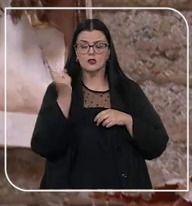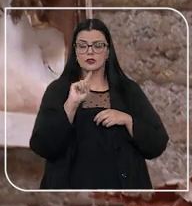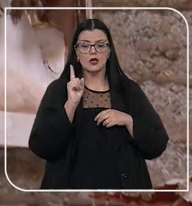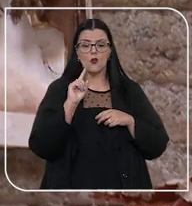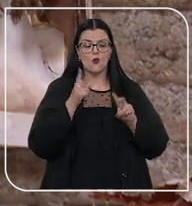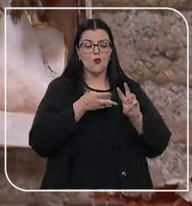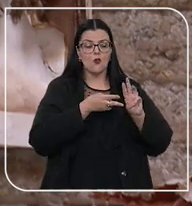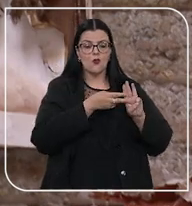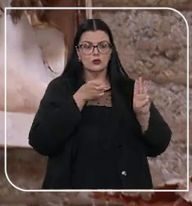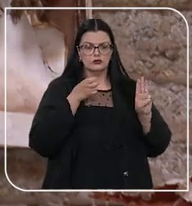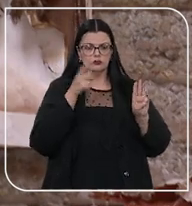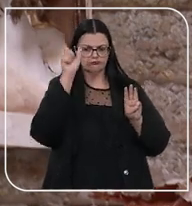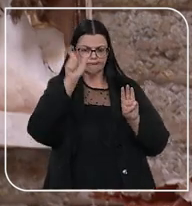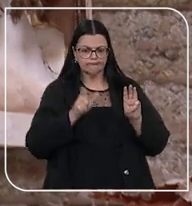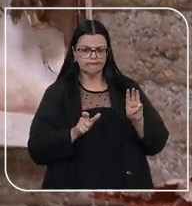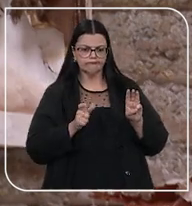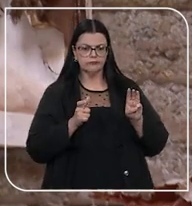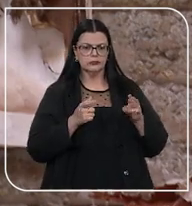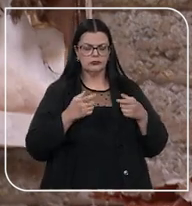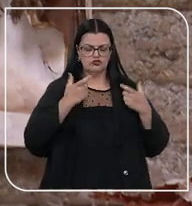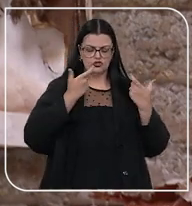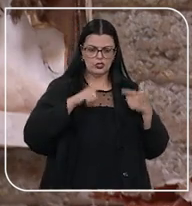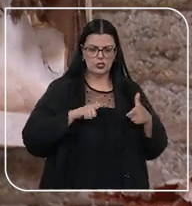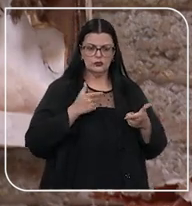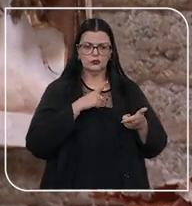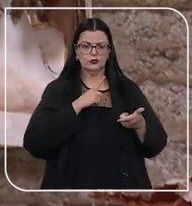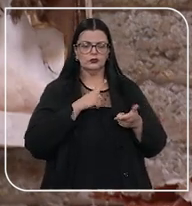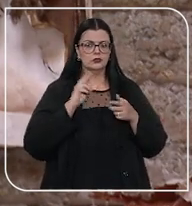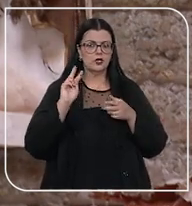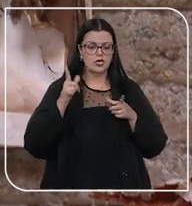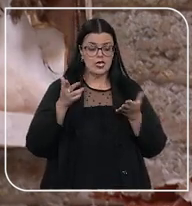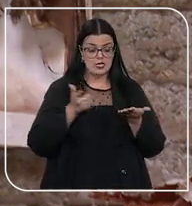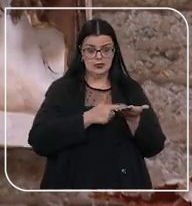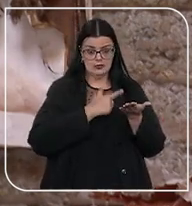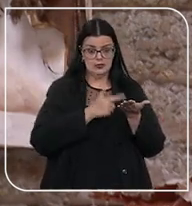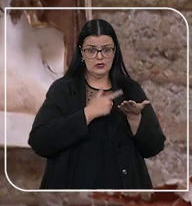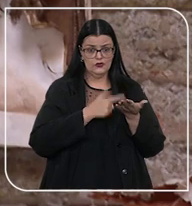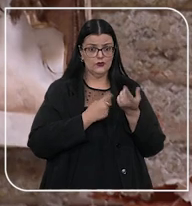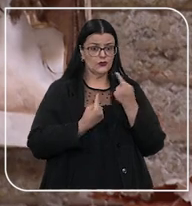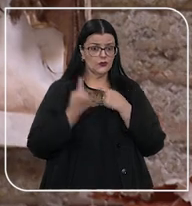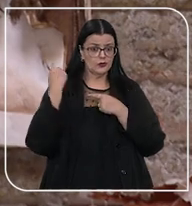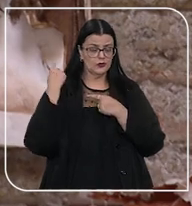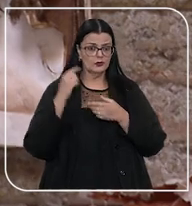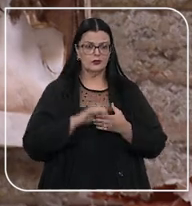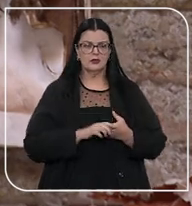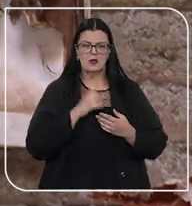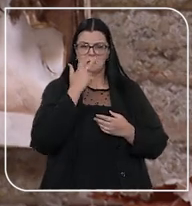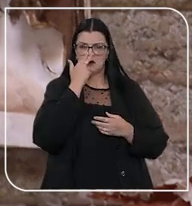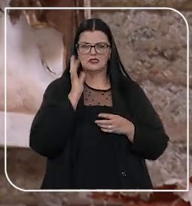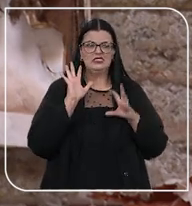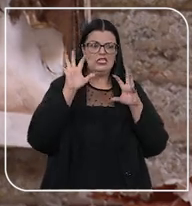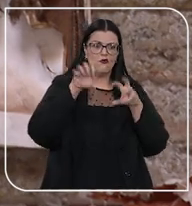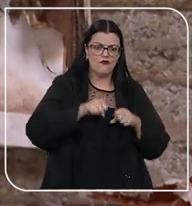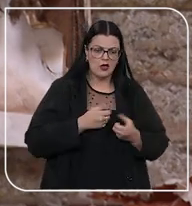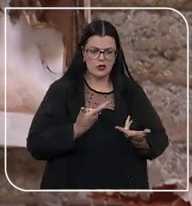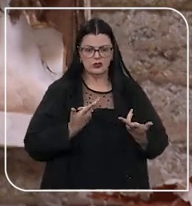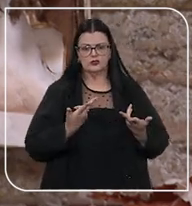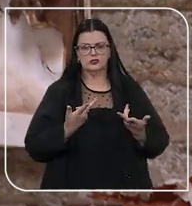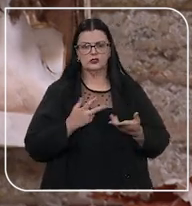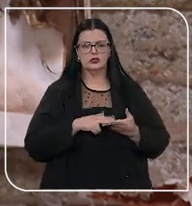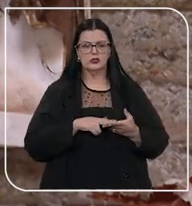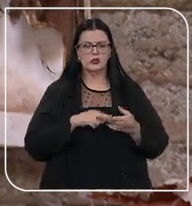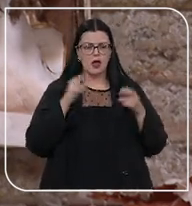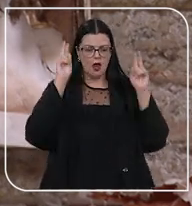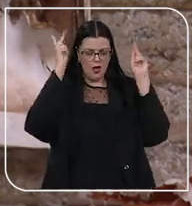indígenas têm um estereótipo ainda do indígena do livro de história. ou do Bom Selvagem,